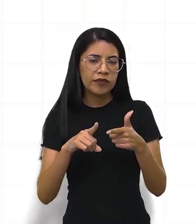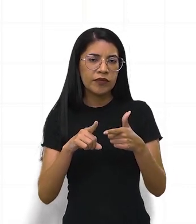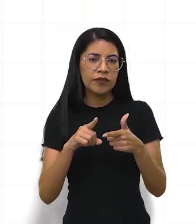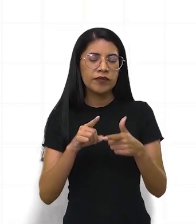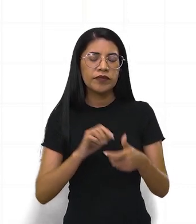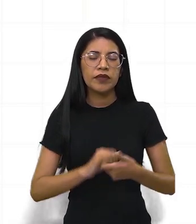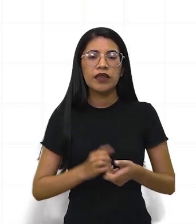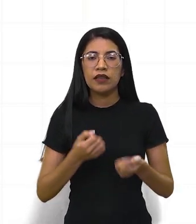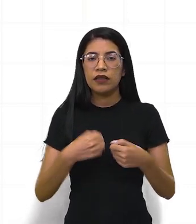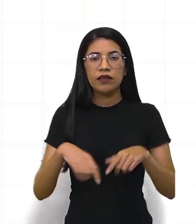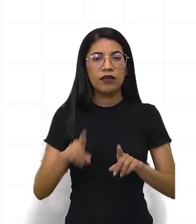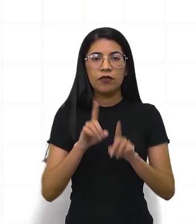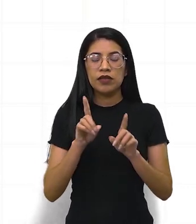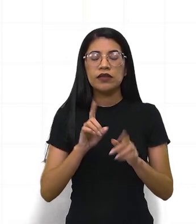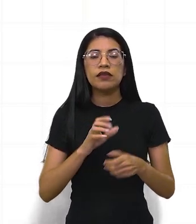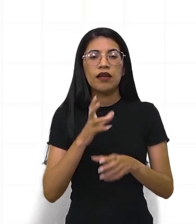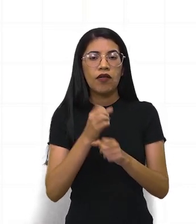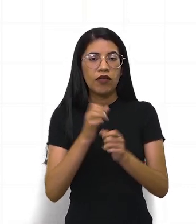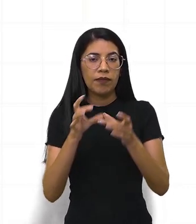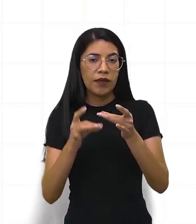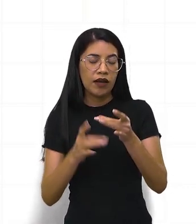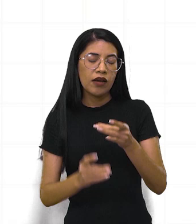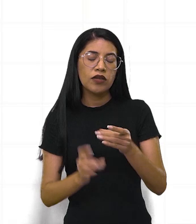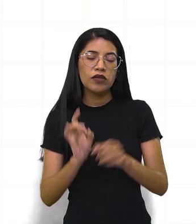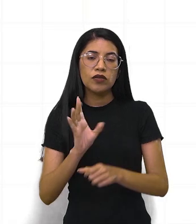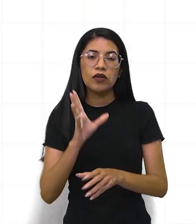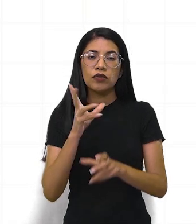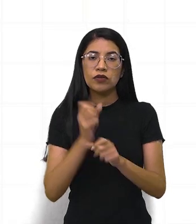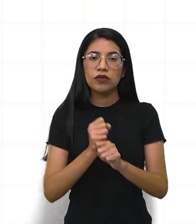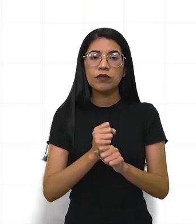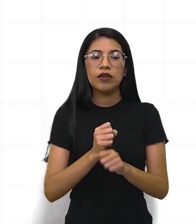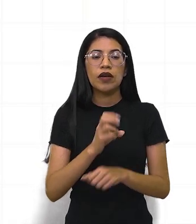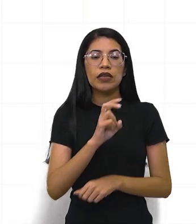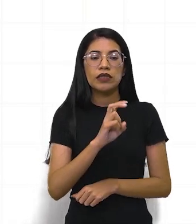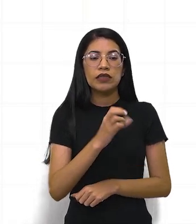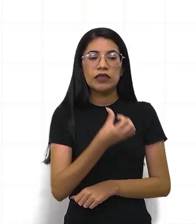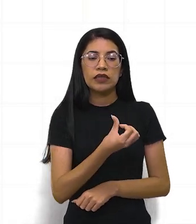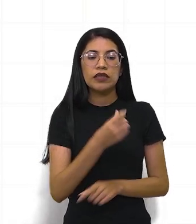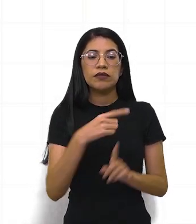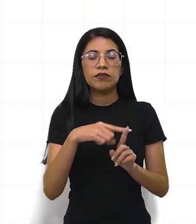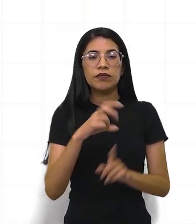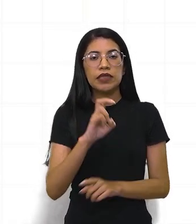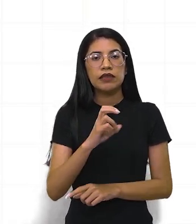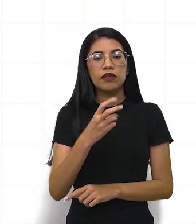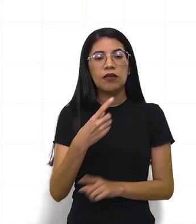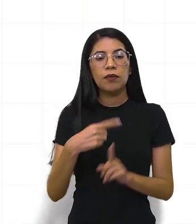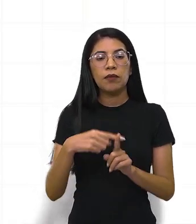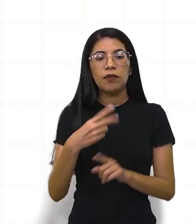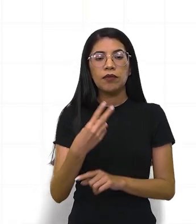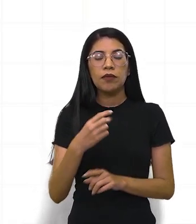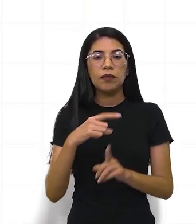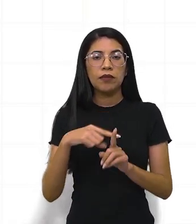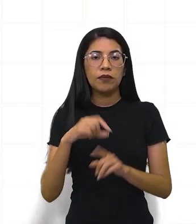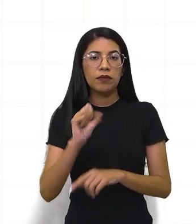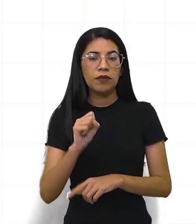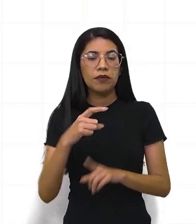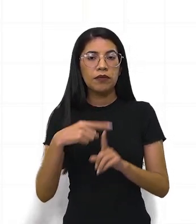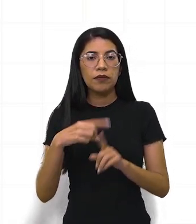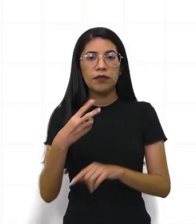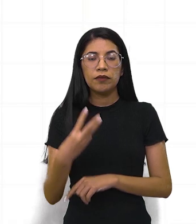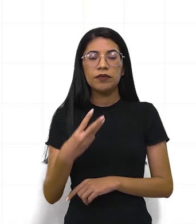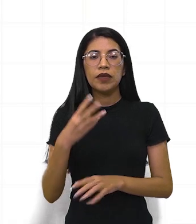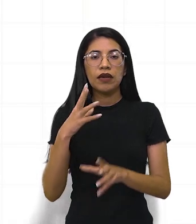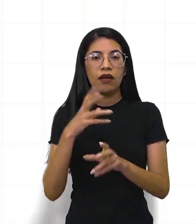número? Não. Soma aqui os algarismos. 6 mais 5, 11. 11 mais 2, 13. Mais 8